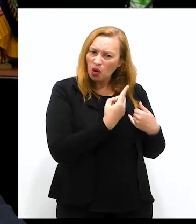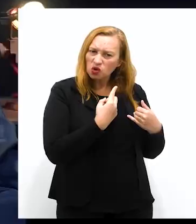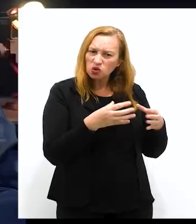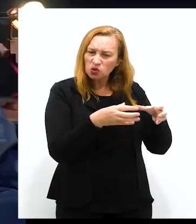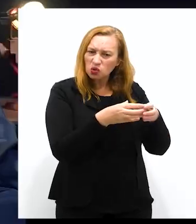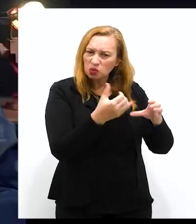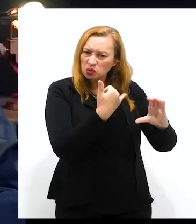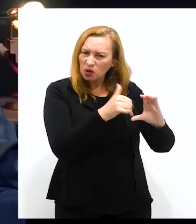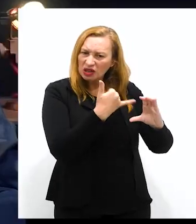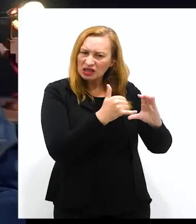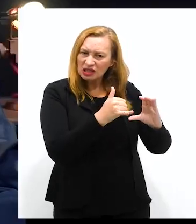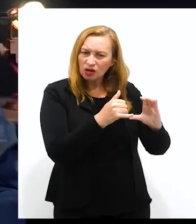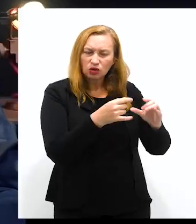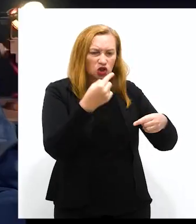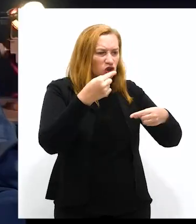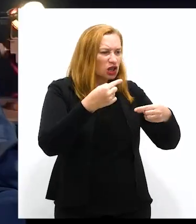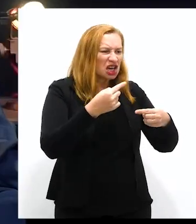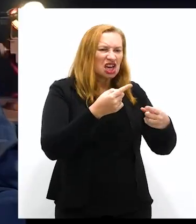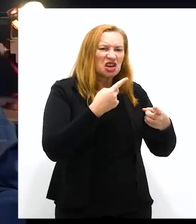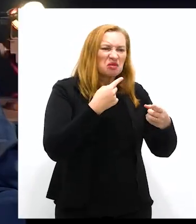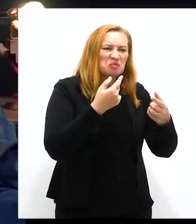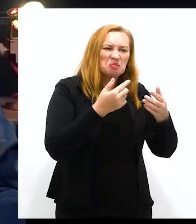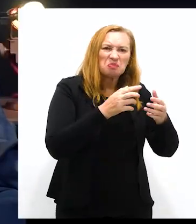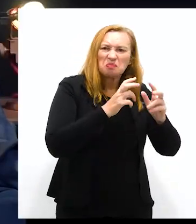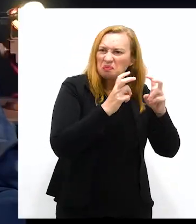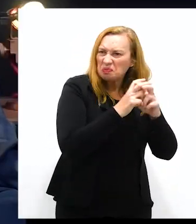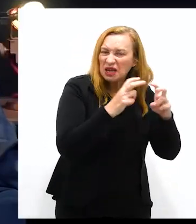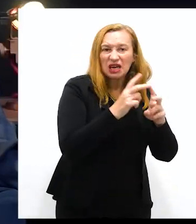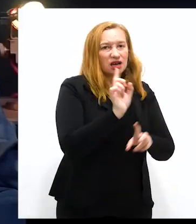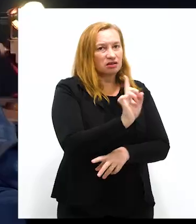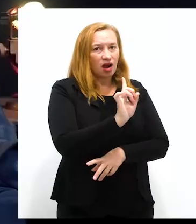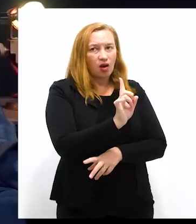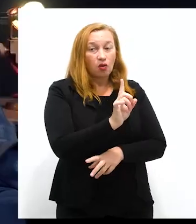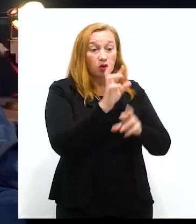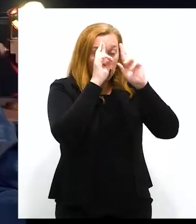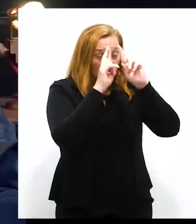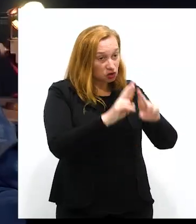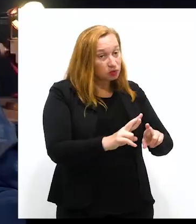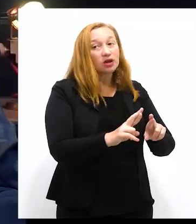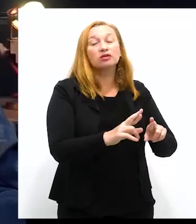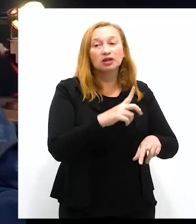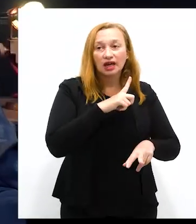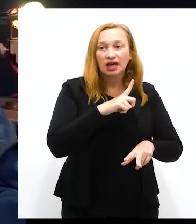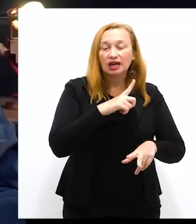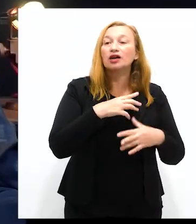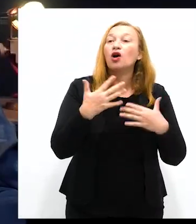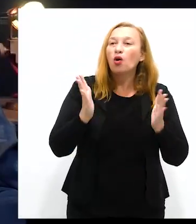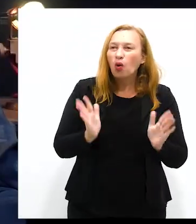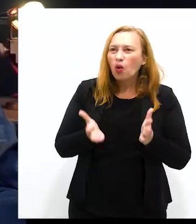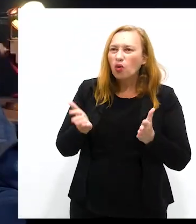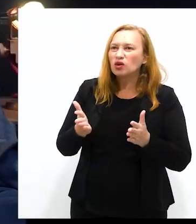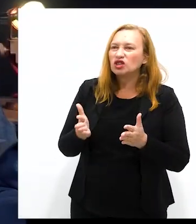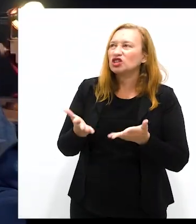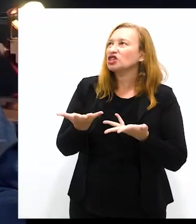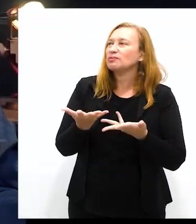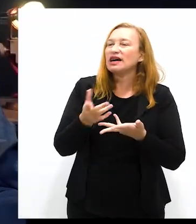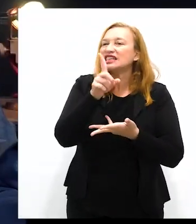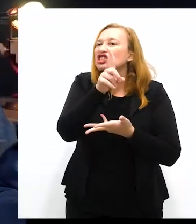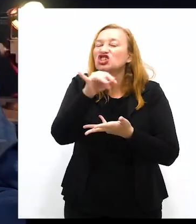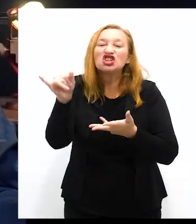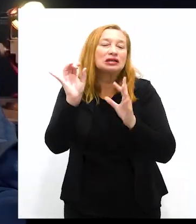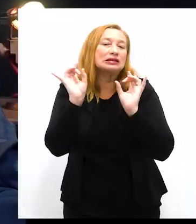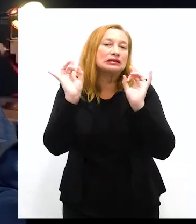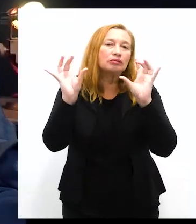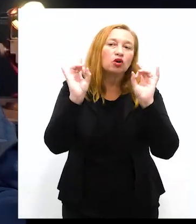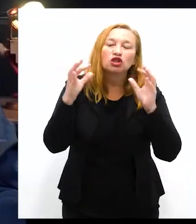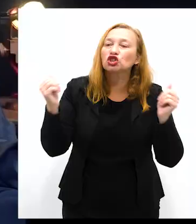Nem no nosso grupo de WhatsApp nunca teve uma discussão. O respeito é grande. E também o entrosamento é grande. Hoje a